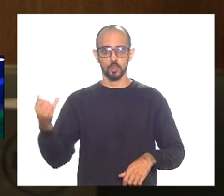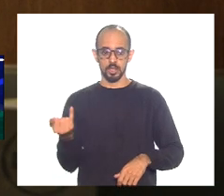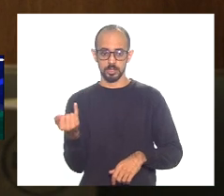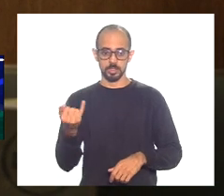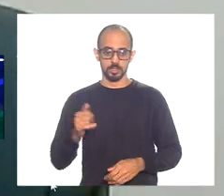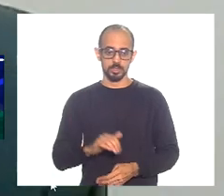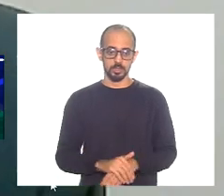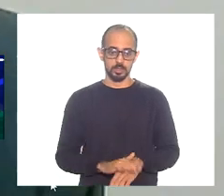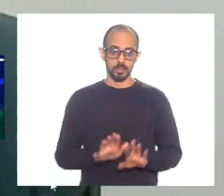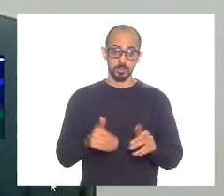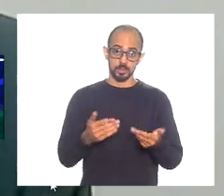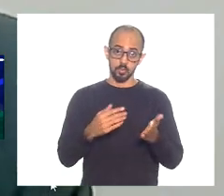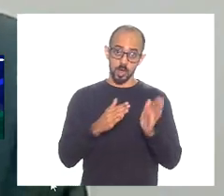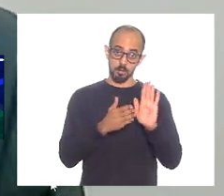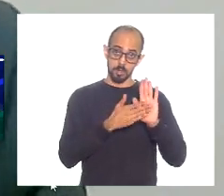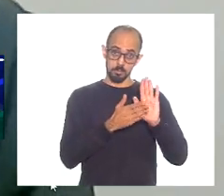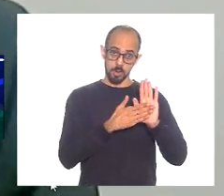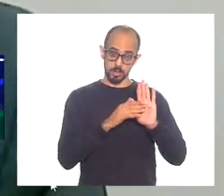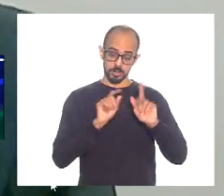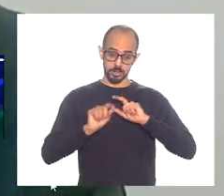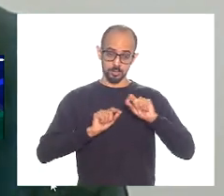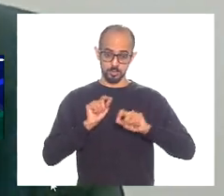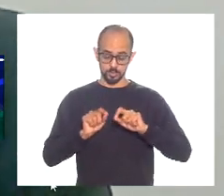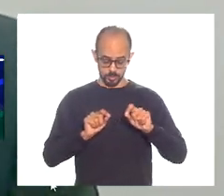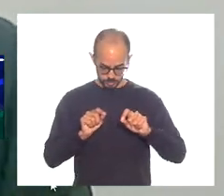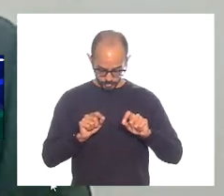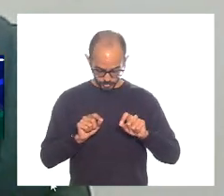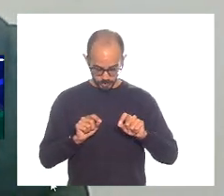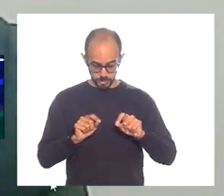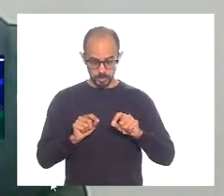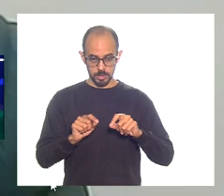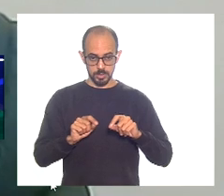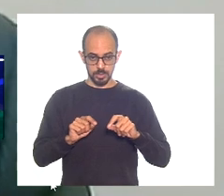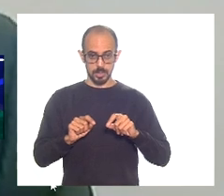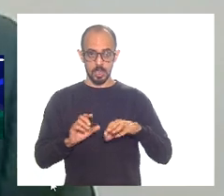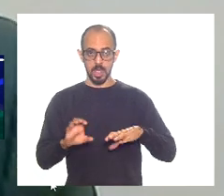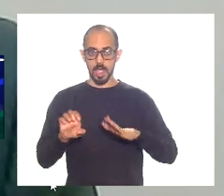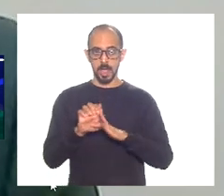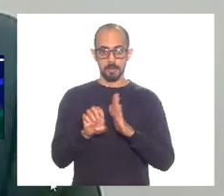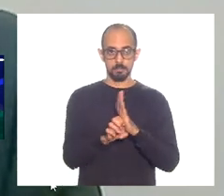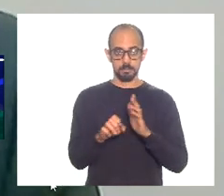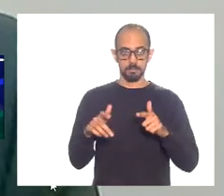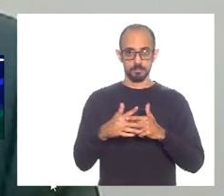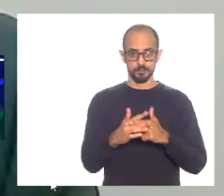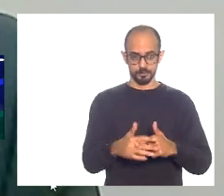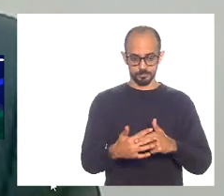A proposta é a seguinte, senhor presidente. A subemenda aglutinativa às emendas 8 e 14.